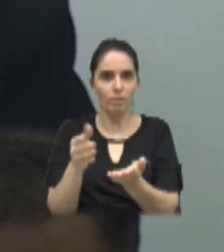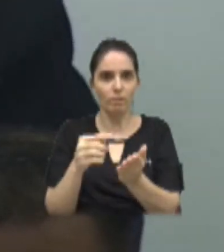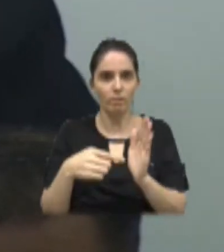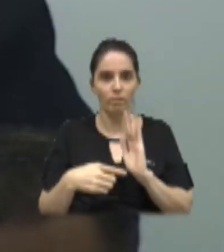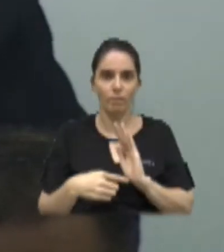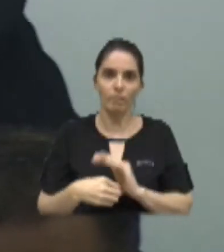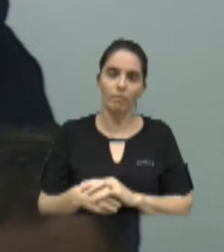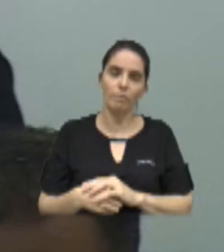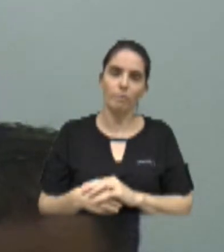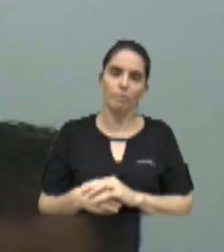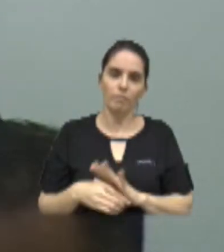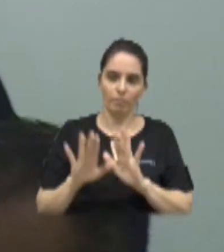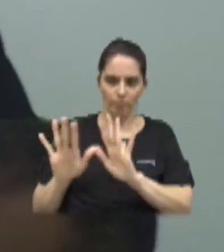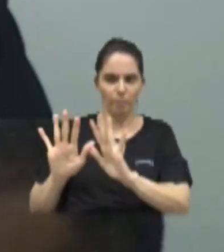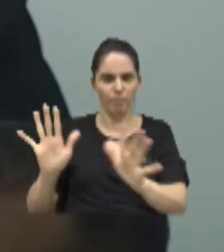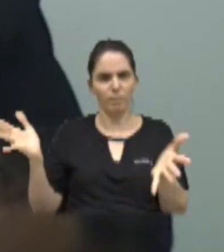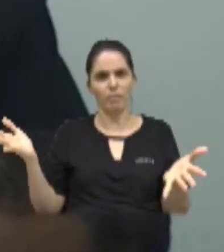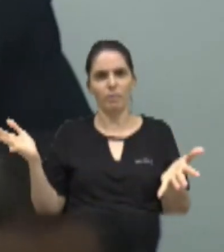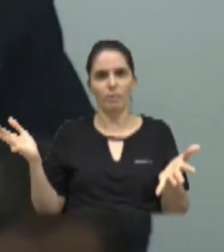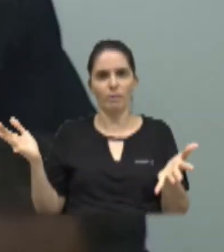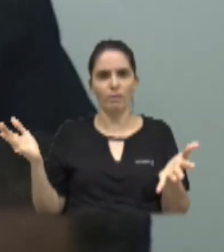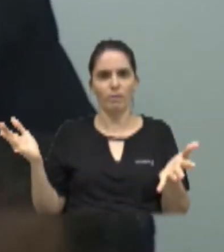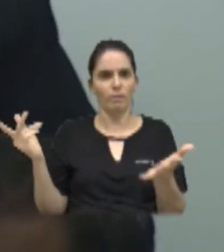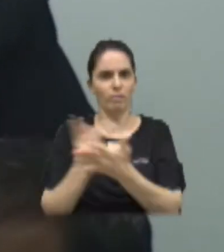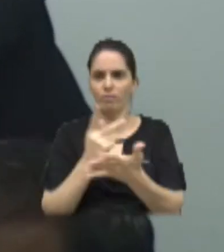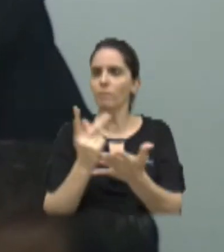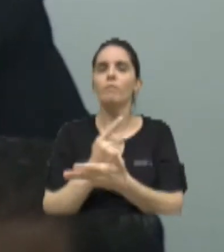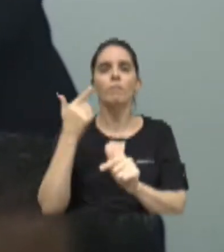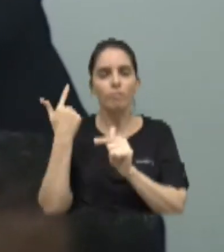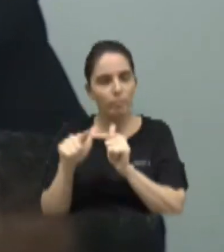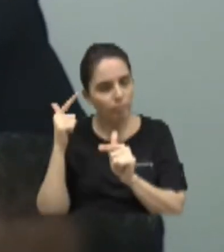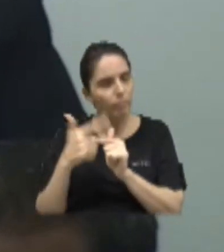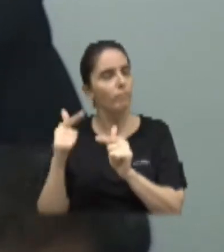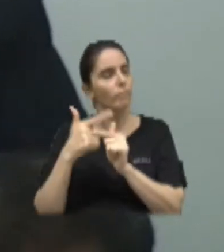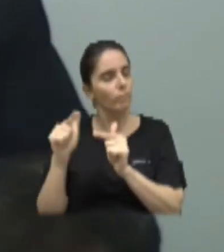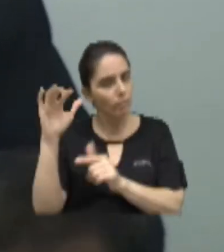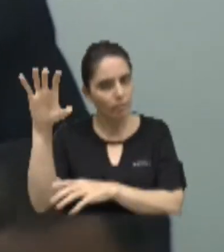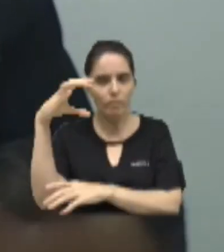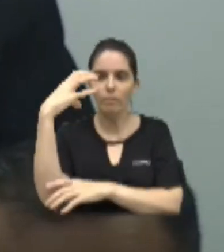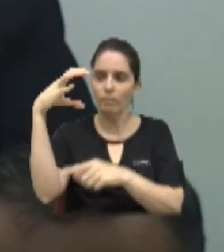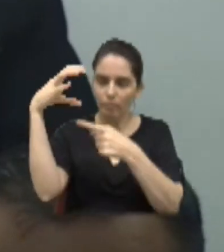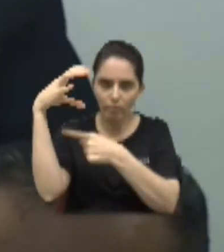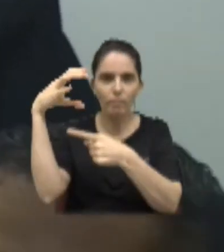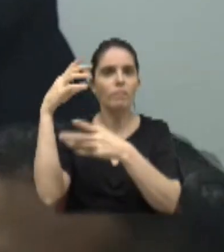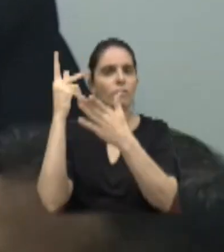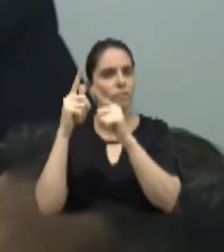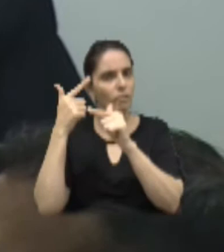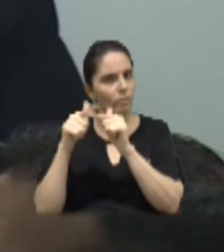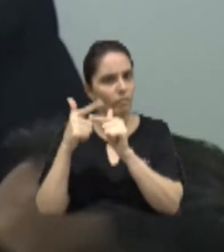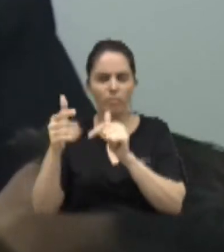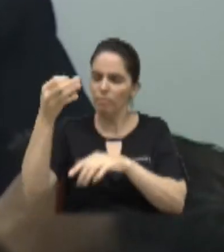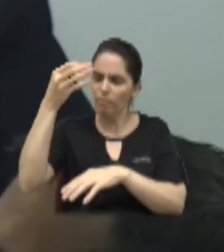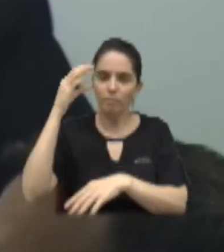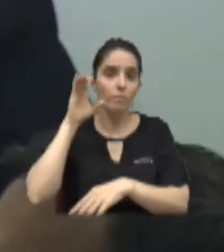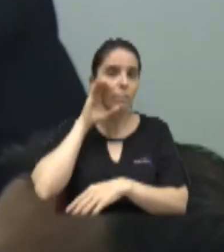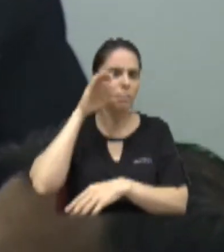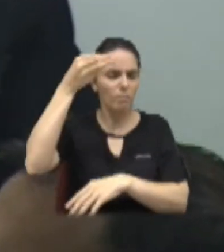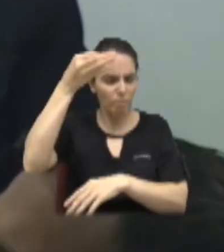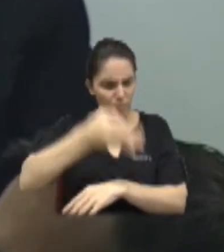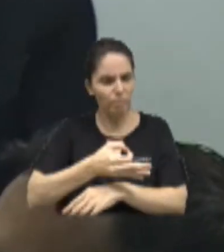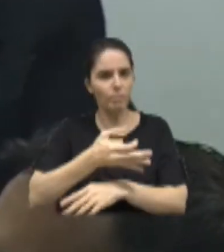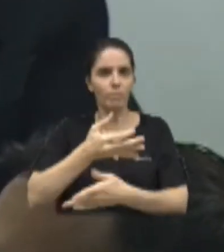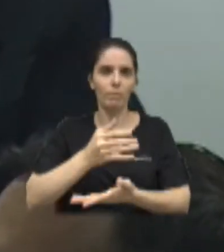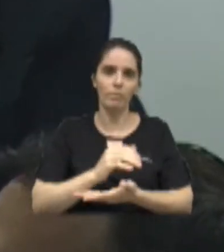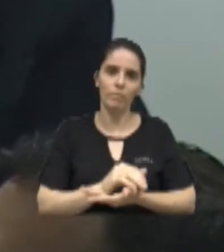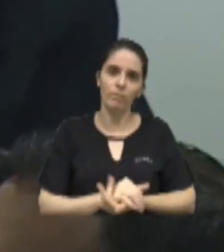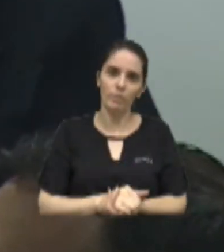9 multas. Vamos parar com isso. Tem problema naquele radar. Eu tenho certeza que tem problema naquele